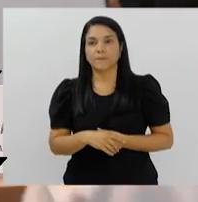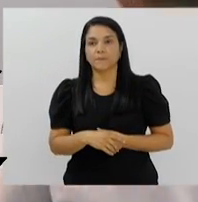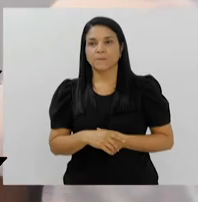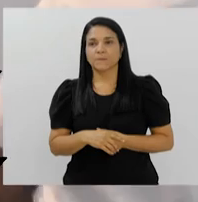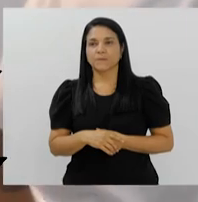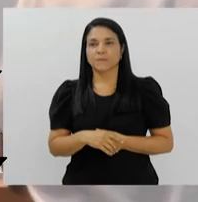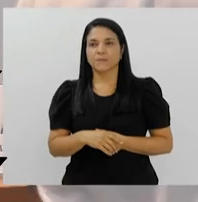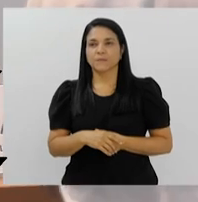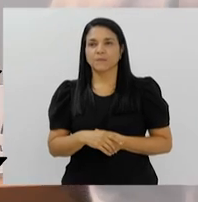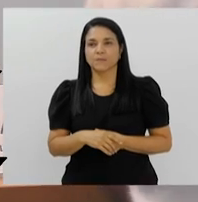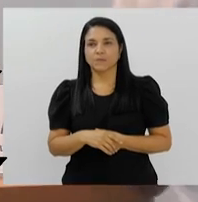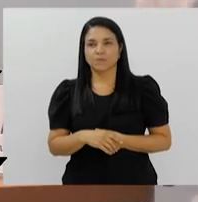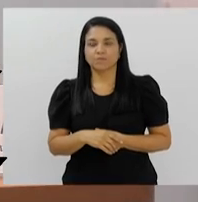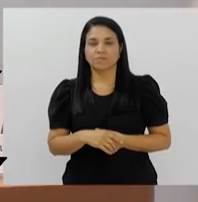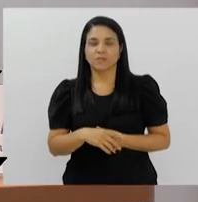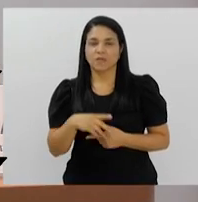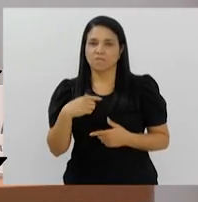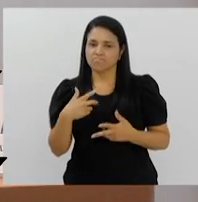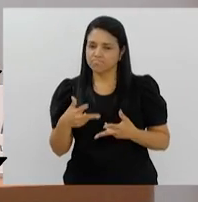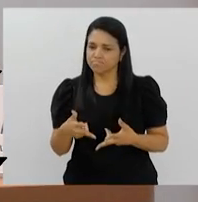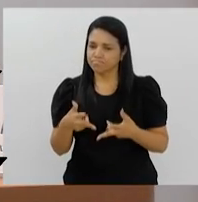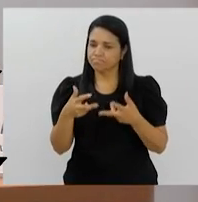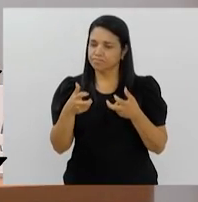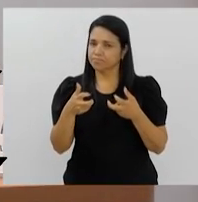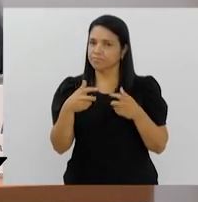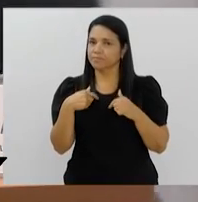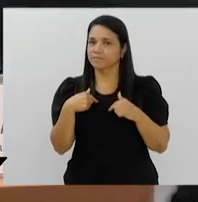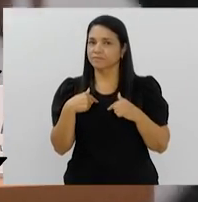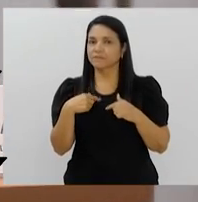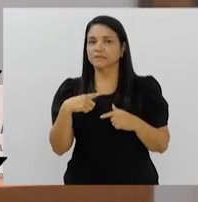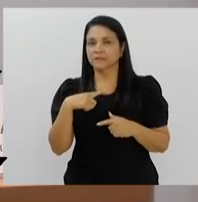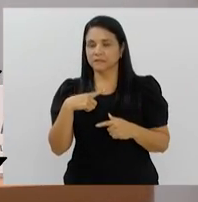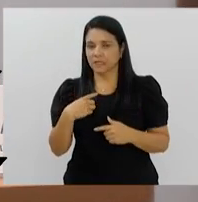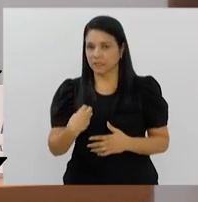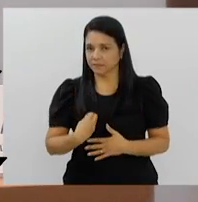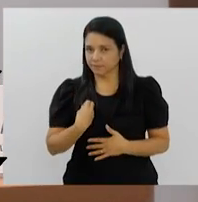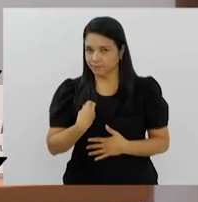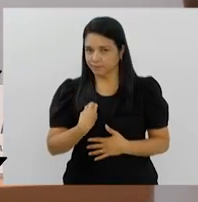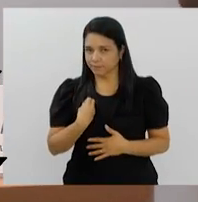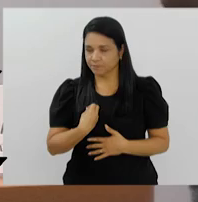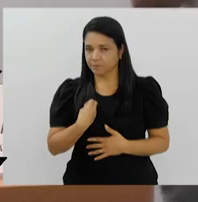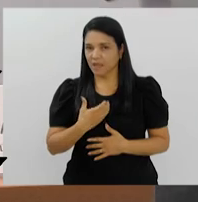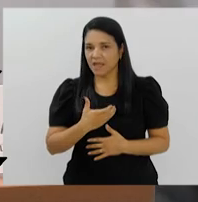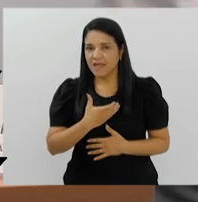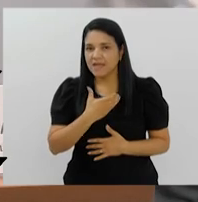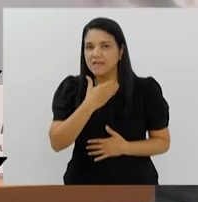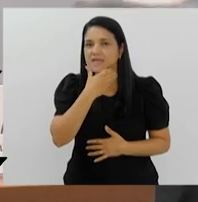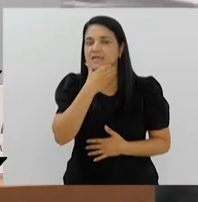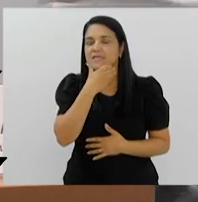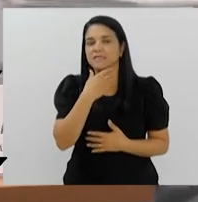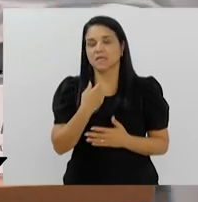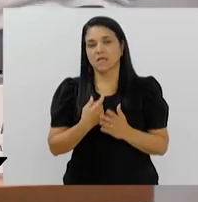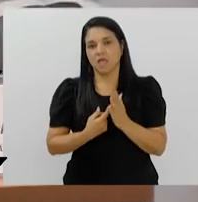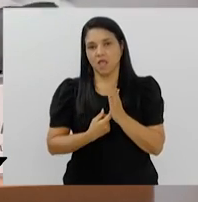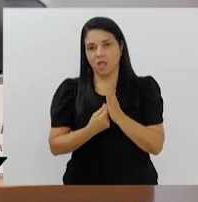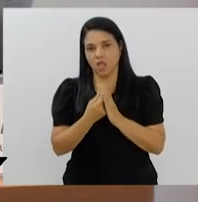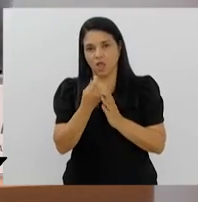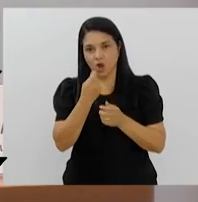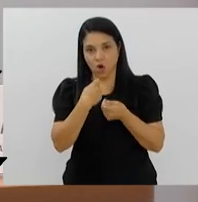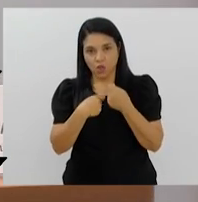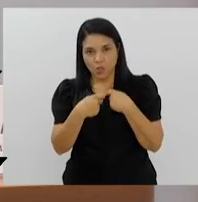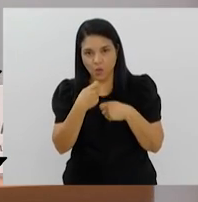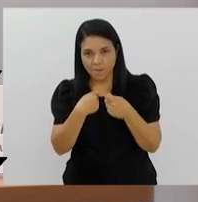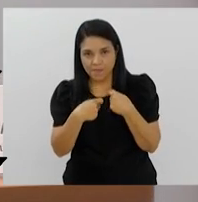acho que é notório que existiu uma grave crise econômico-financeira na